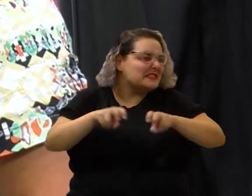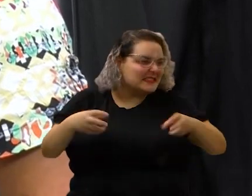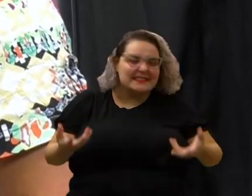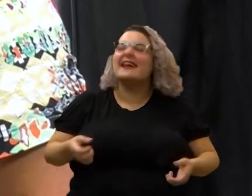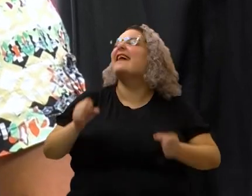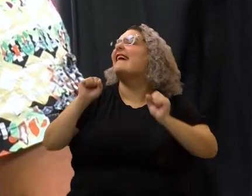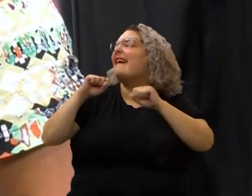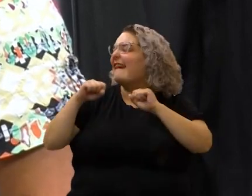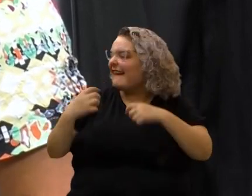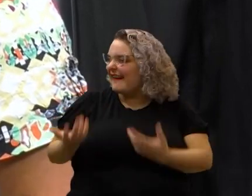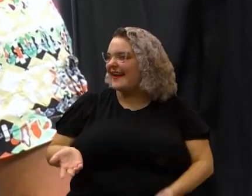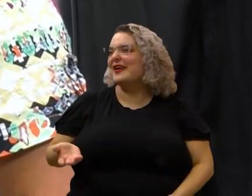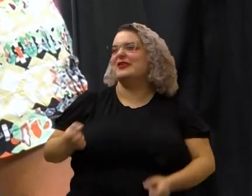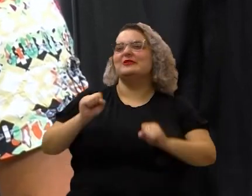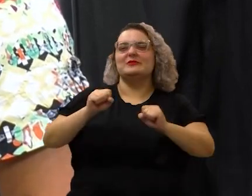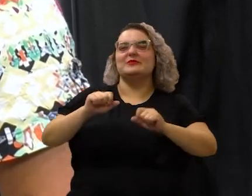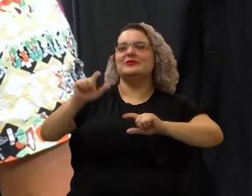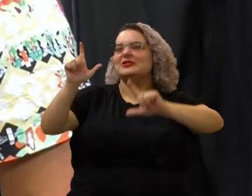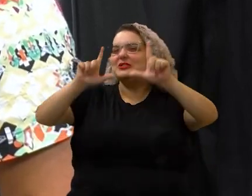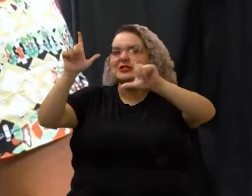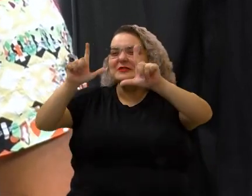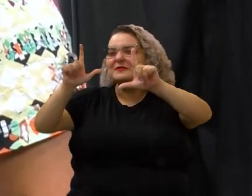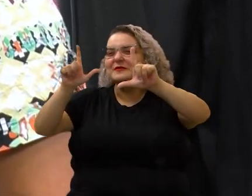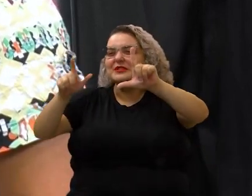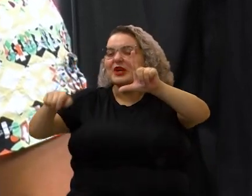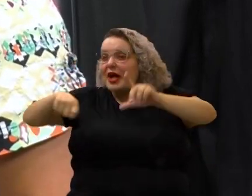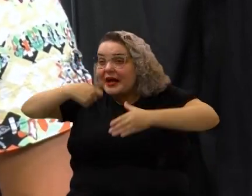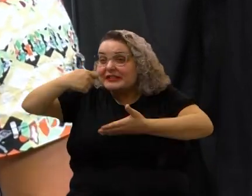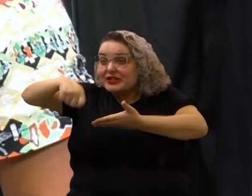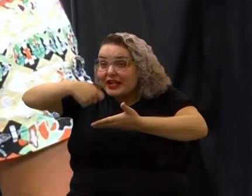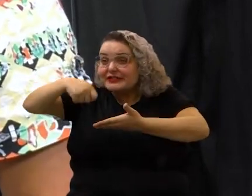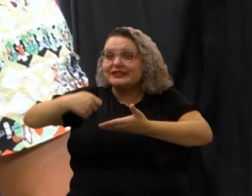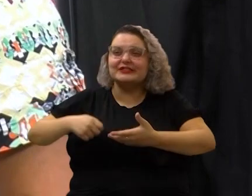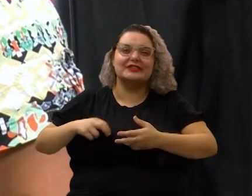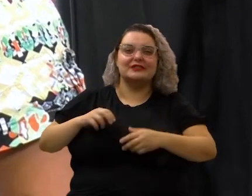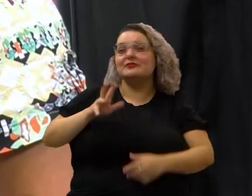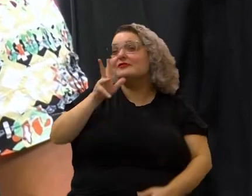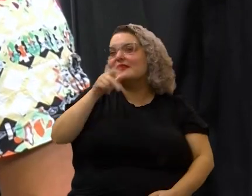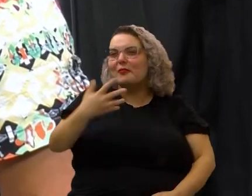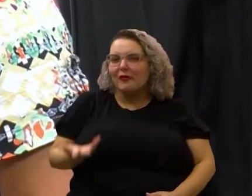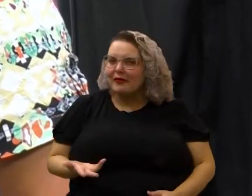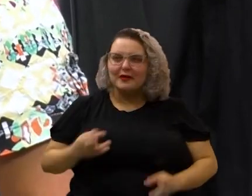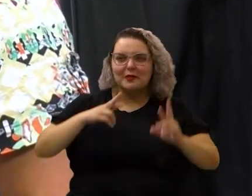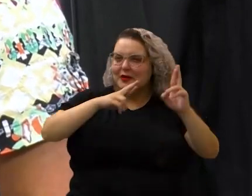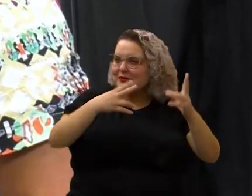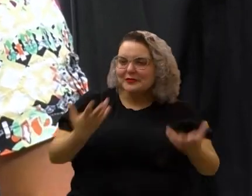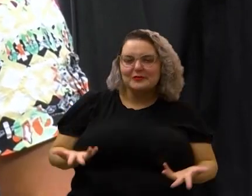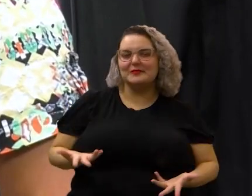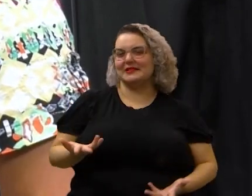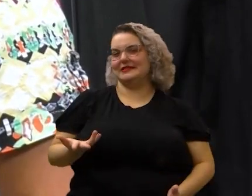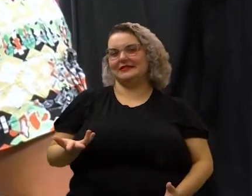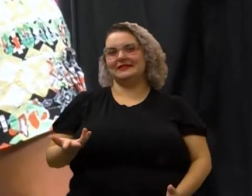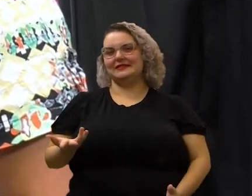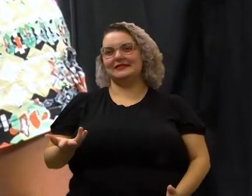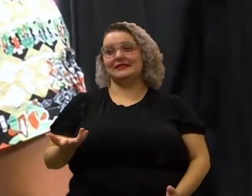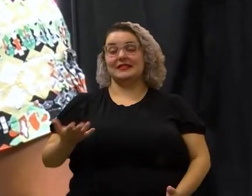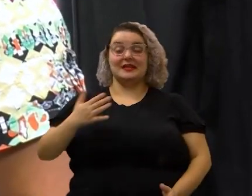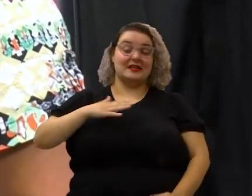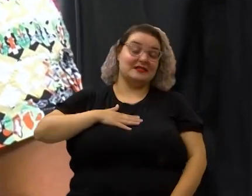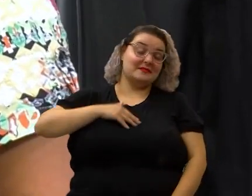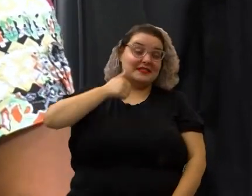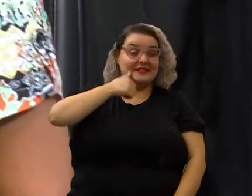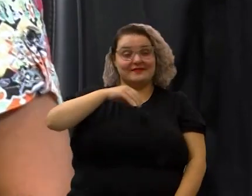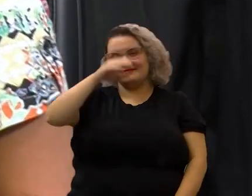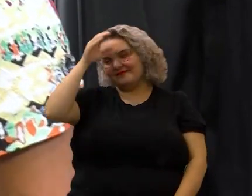mesa. Podia almoçar, jantar assistindo televisão. E podia dormir até mais tarde. Ficar acordado até mais tarde, dormir tarde. Sim. As